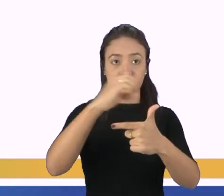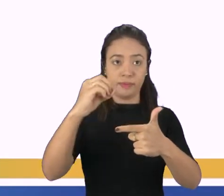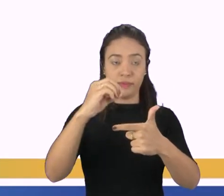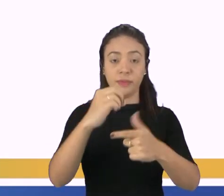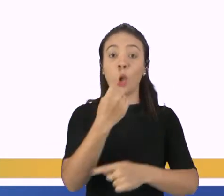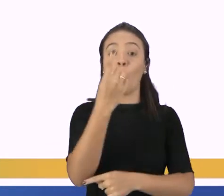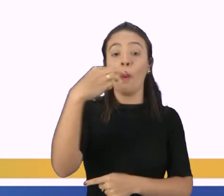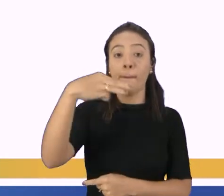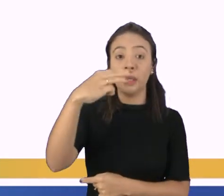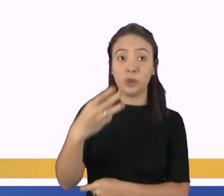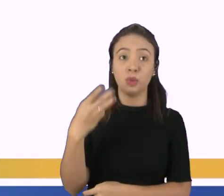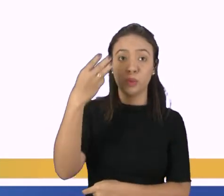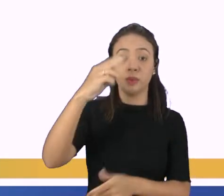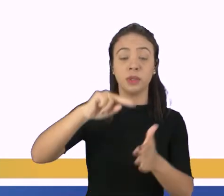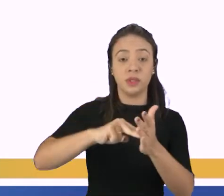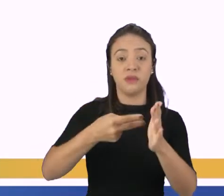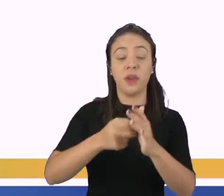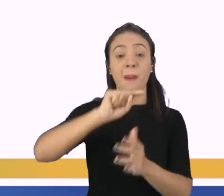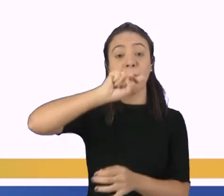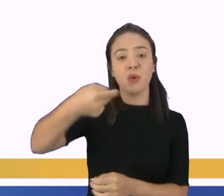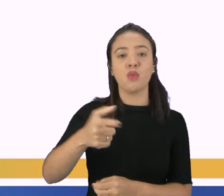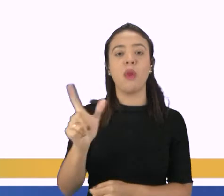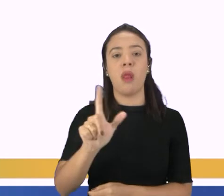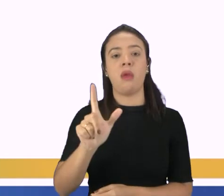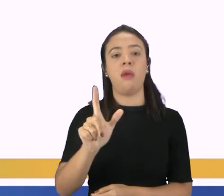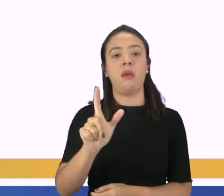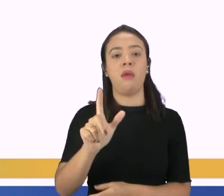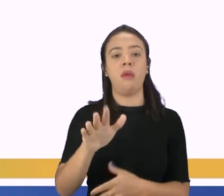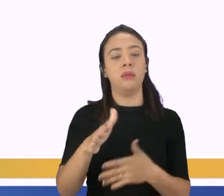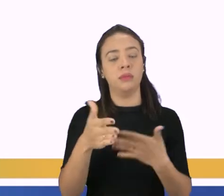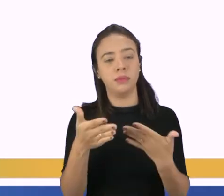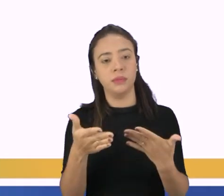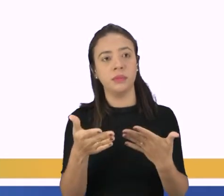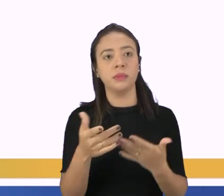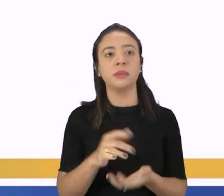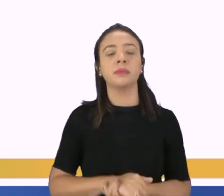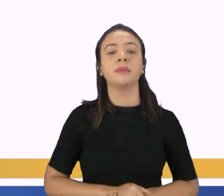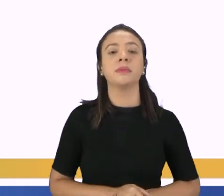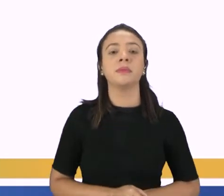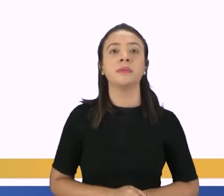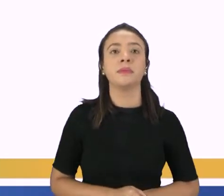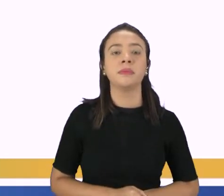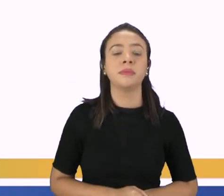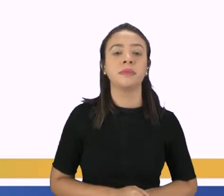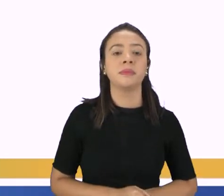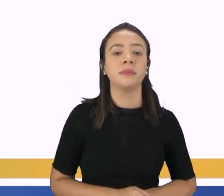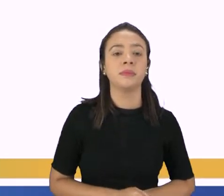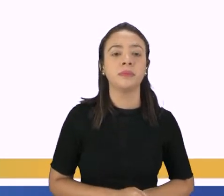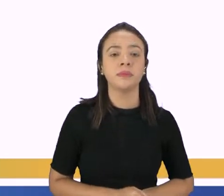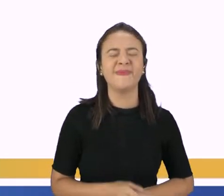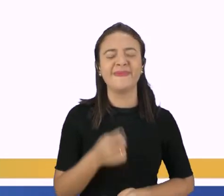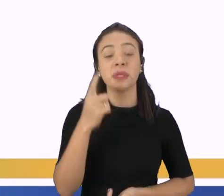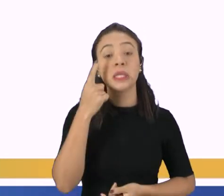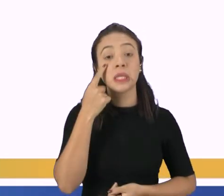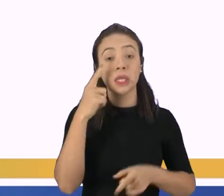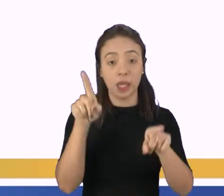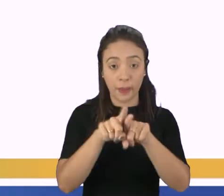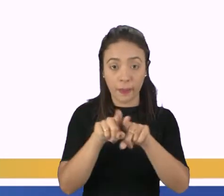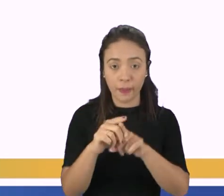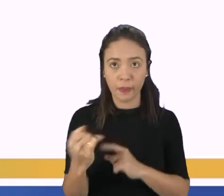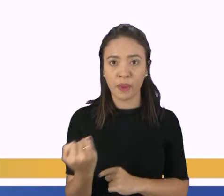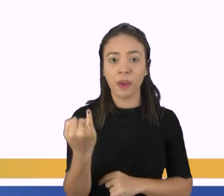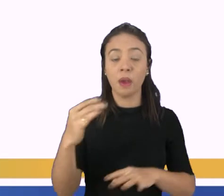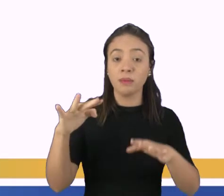metro cúbico é equivalente a 1.000 litros, certinho? Então, em 1 metro cúbico nós temos 1.000 litros. Aqui é importante nós